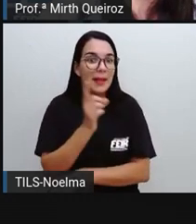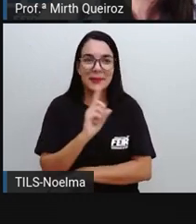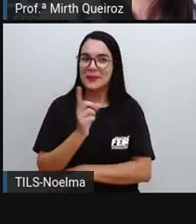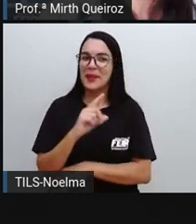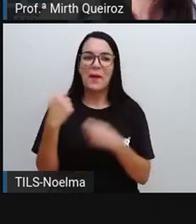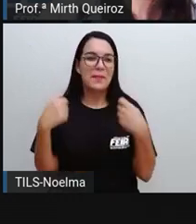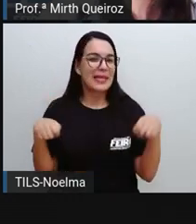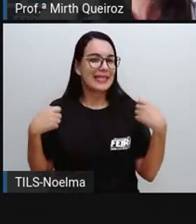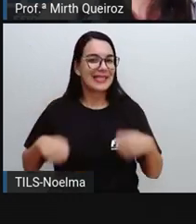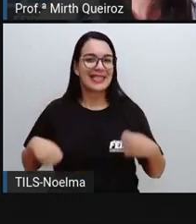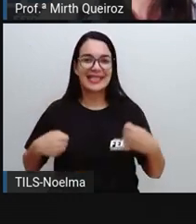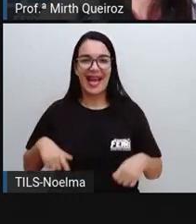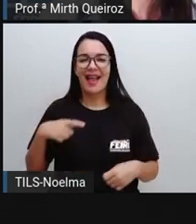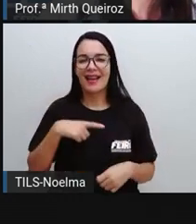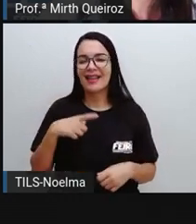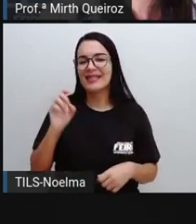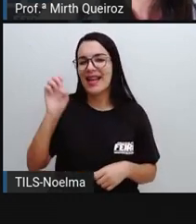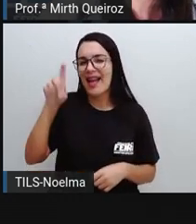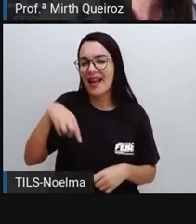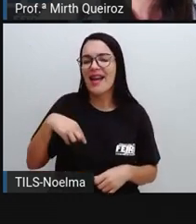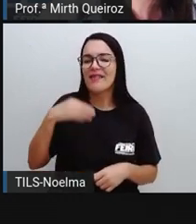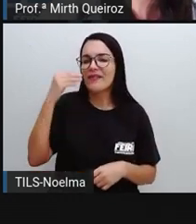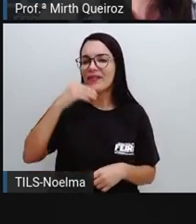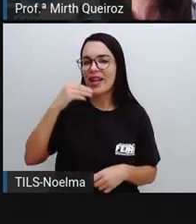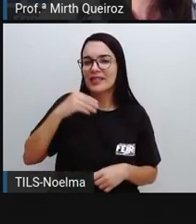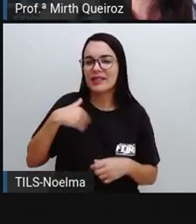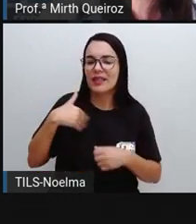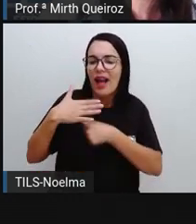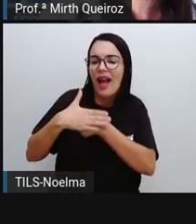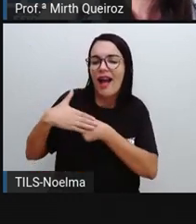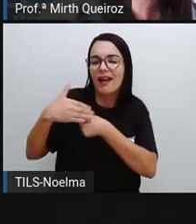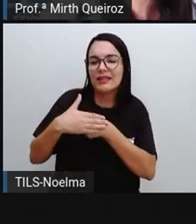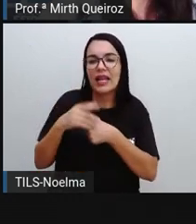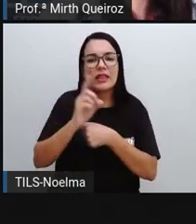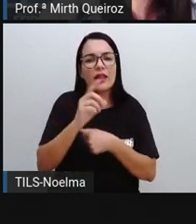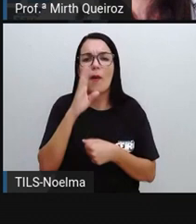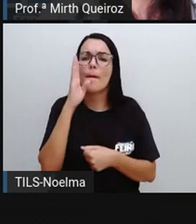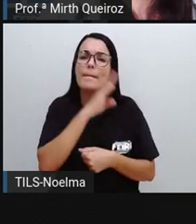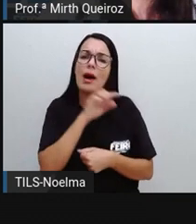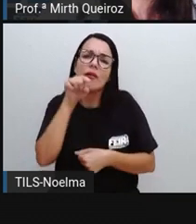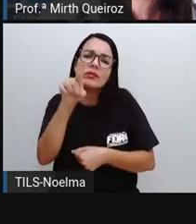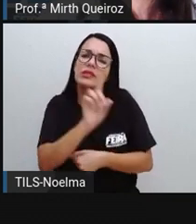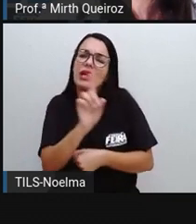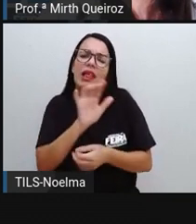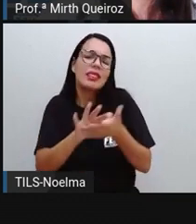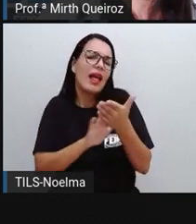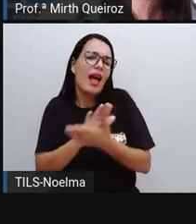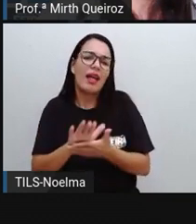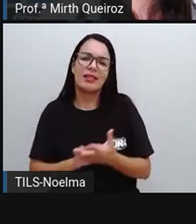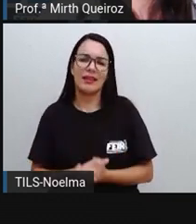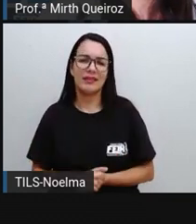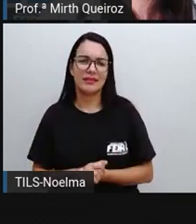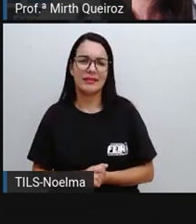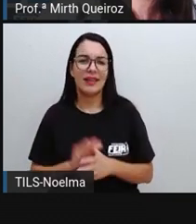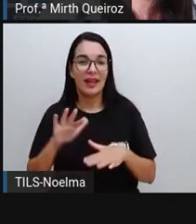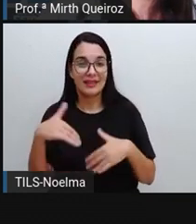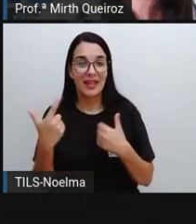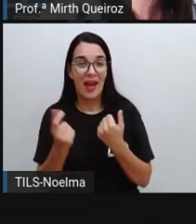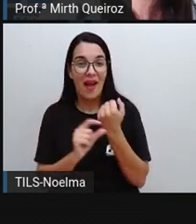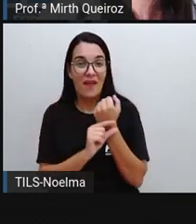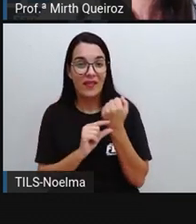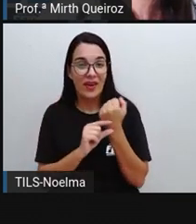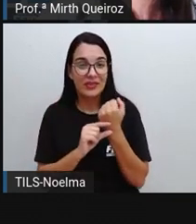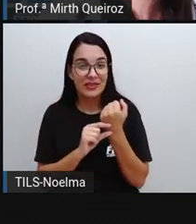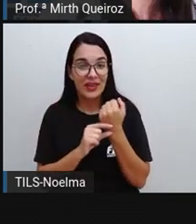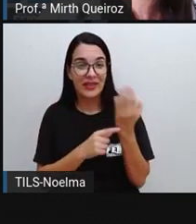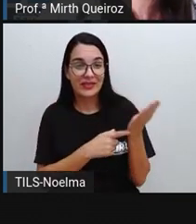tenha medo. Ela será frágil e delicada e não lhe fará mal nenhum. Matéria publicada